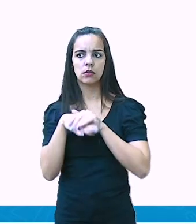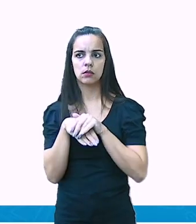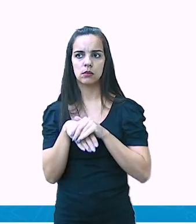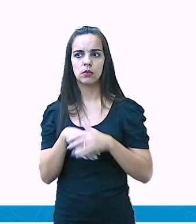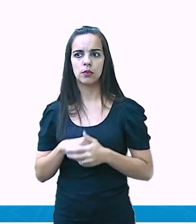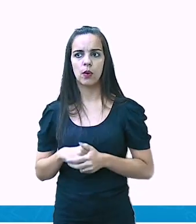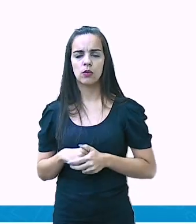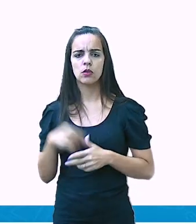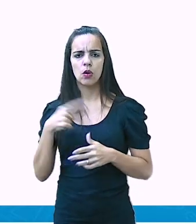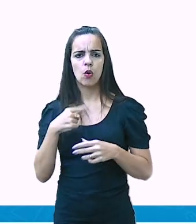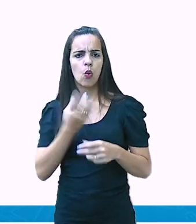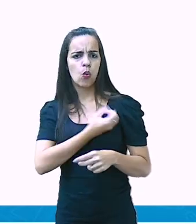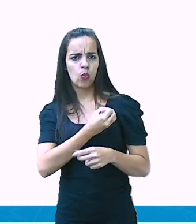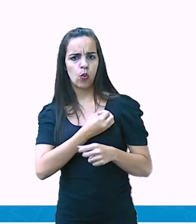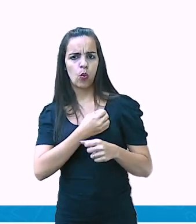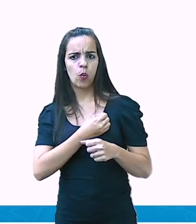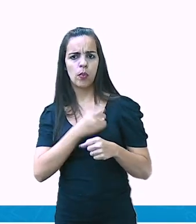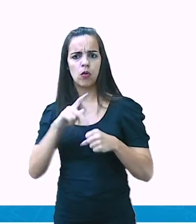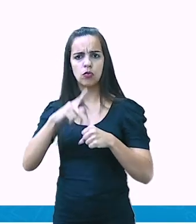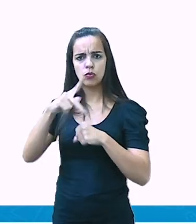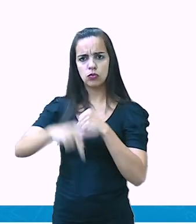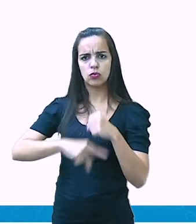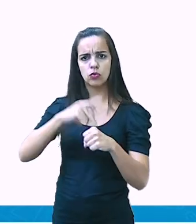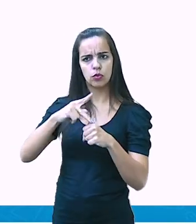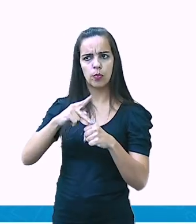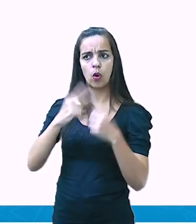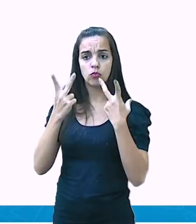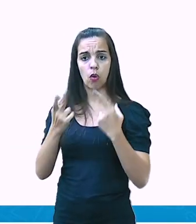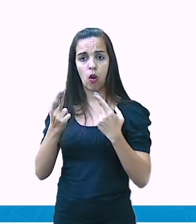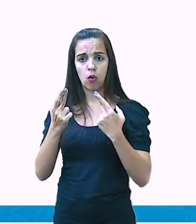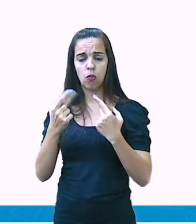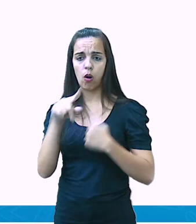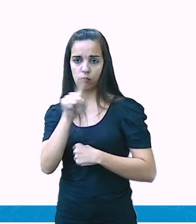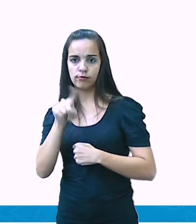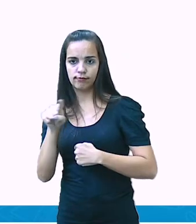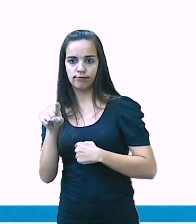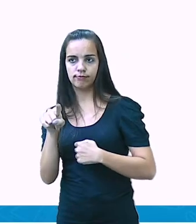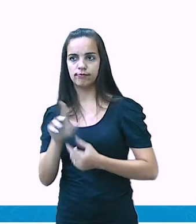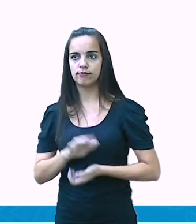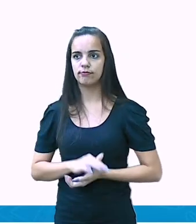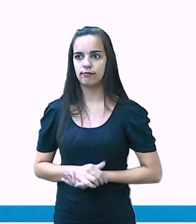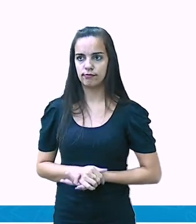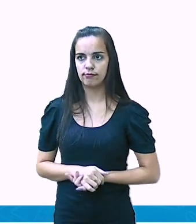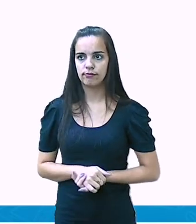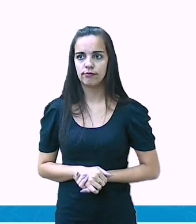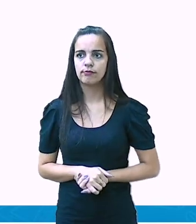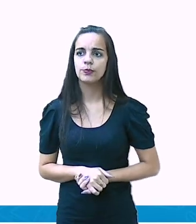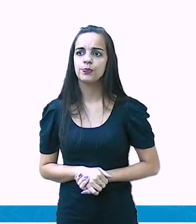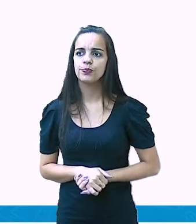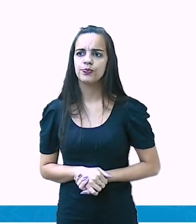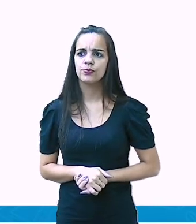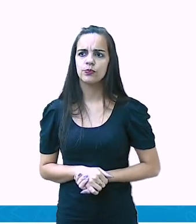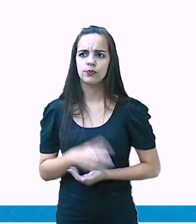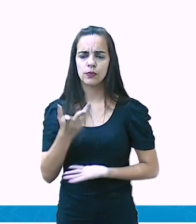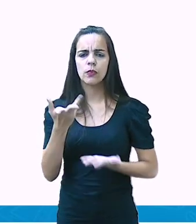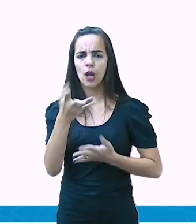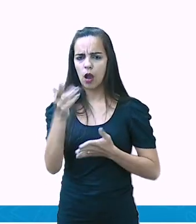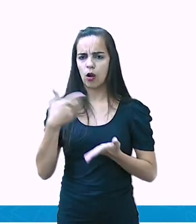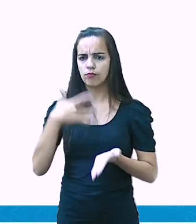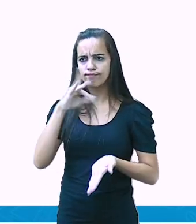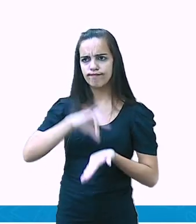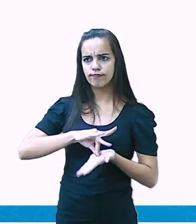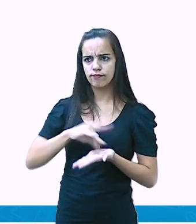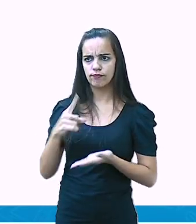que o número de prótons é igual ao número atômico e é a identidade do átomo. Confirma aqui comigo que